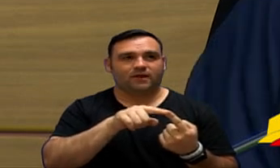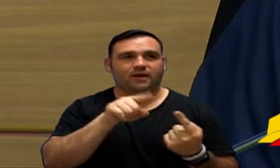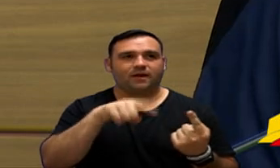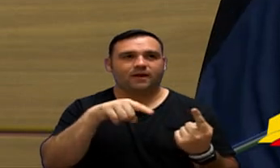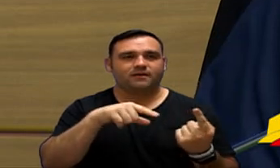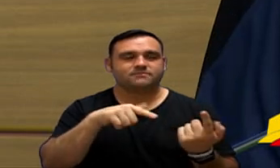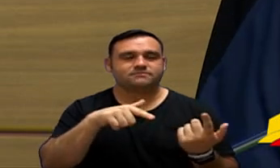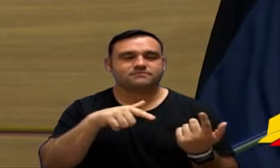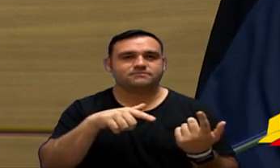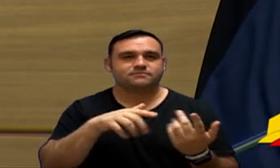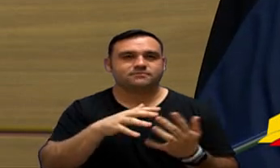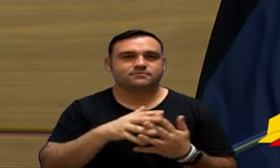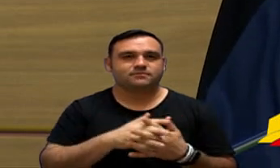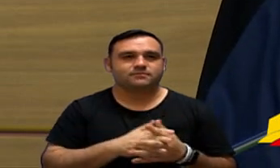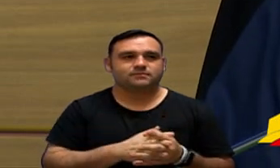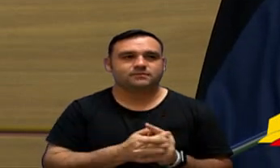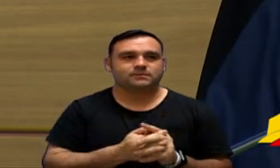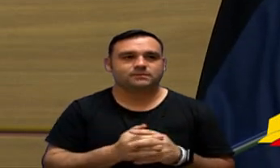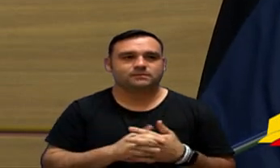de.